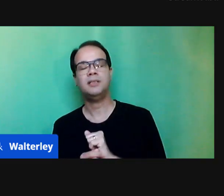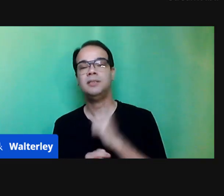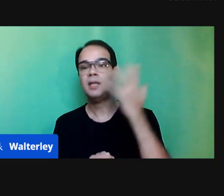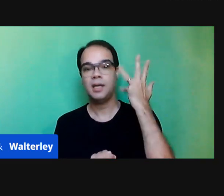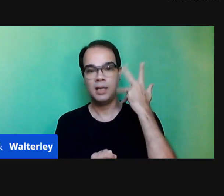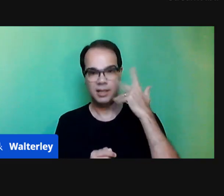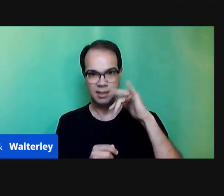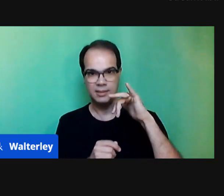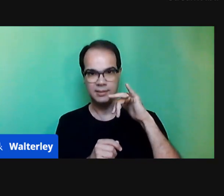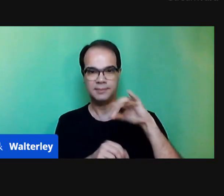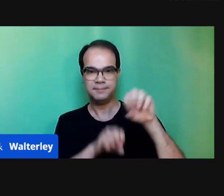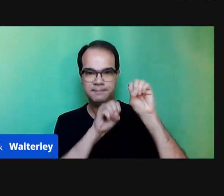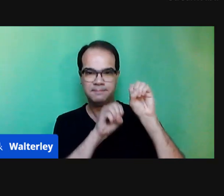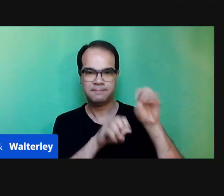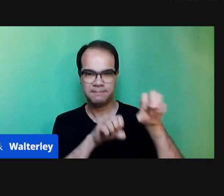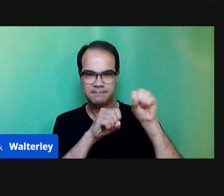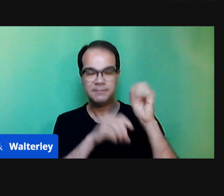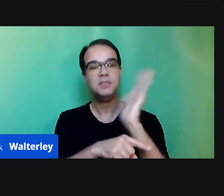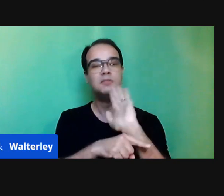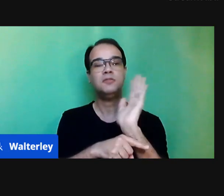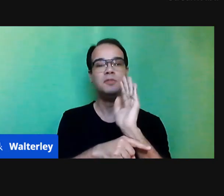que foi muito bem sucedida.